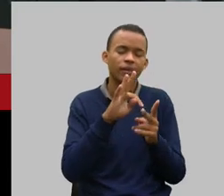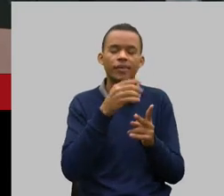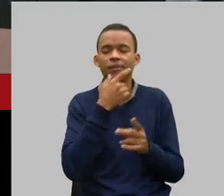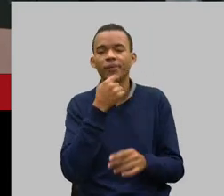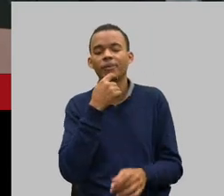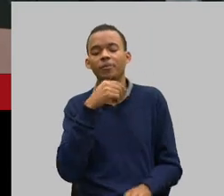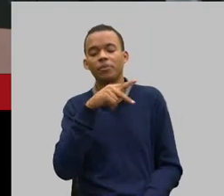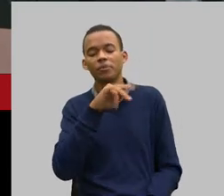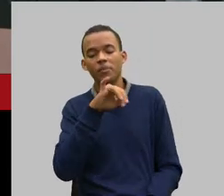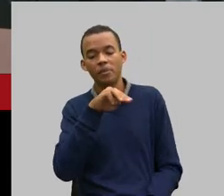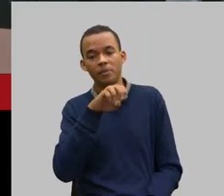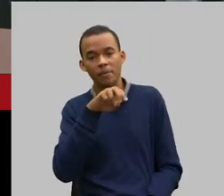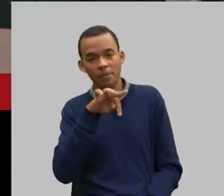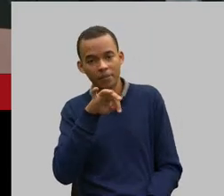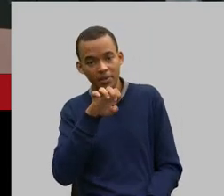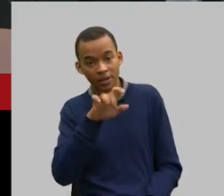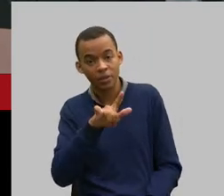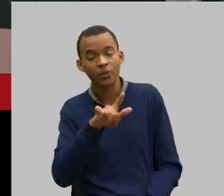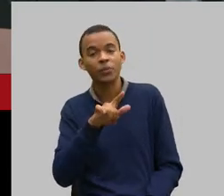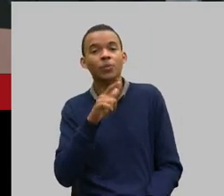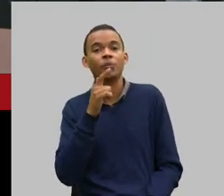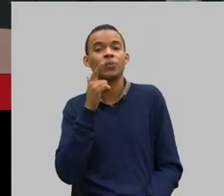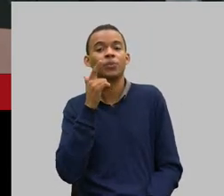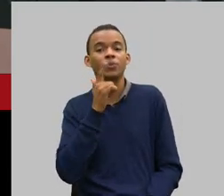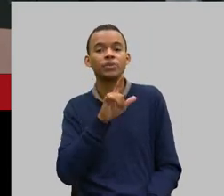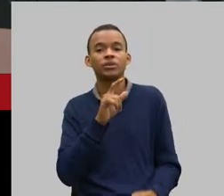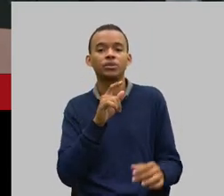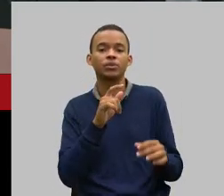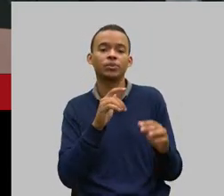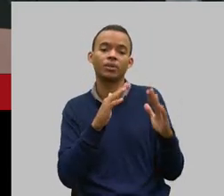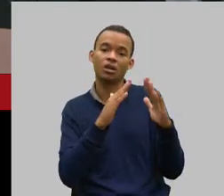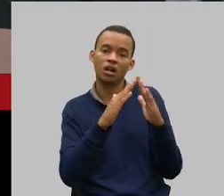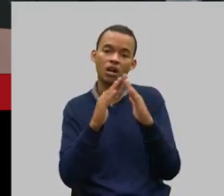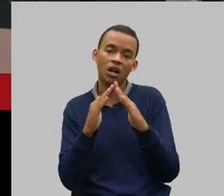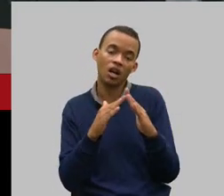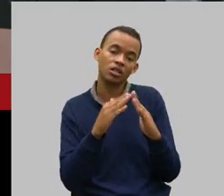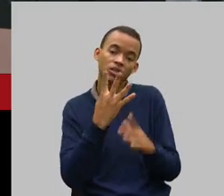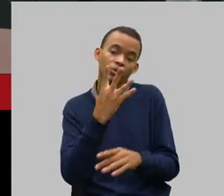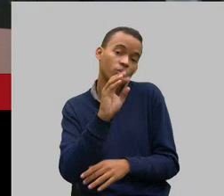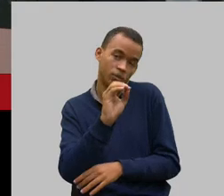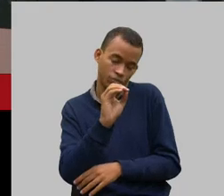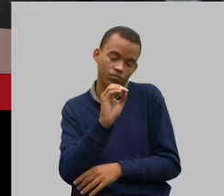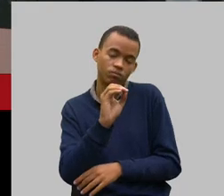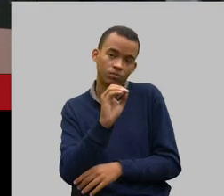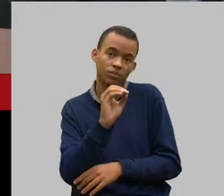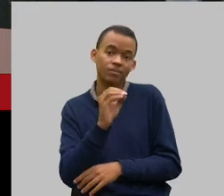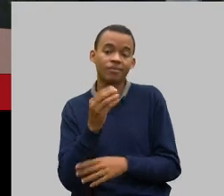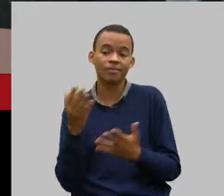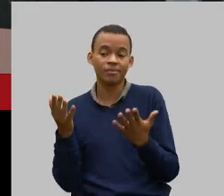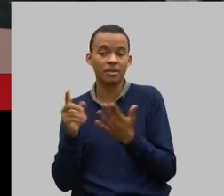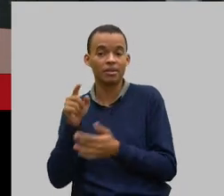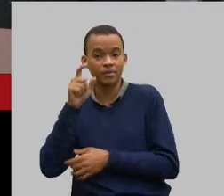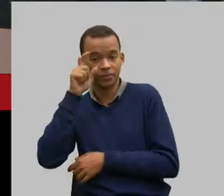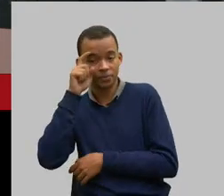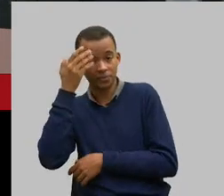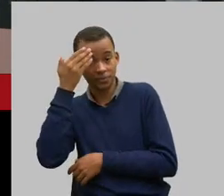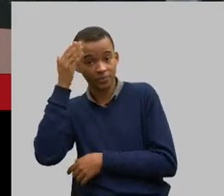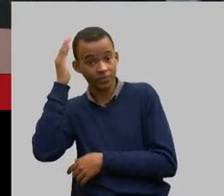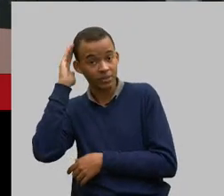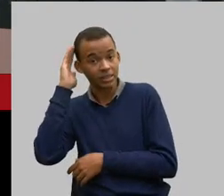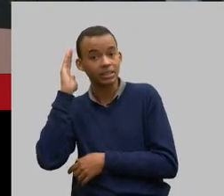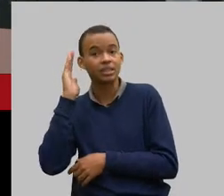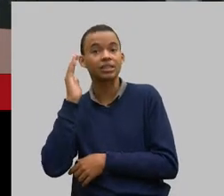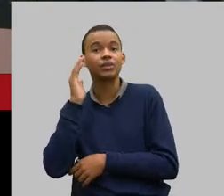entregue 40 Casas pela Coab e agora na gestão doador Romeo Zema estamos entregando quase